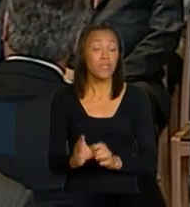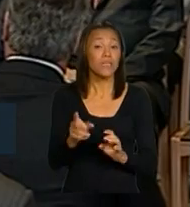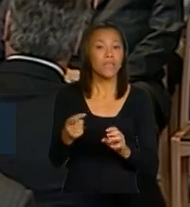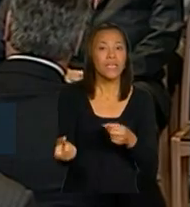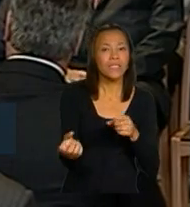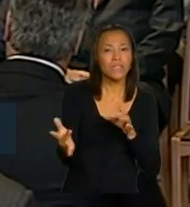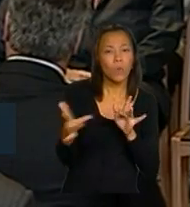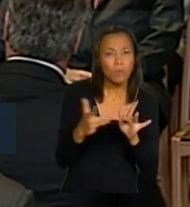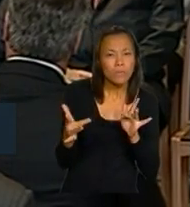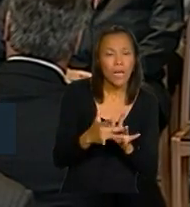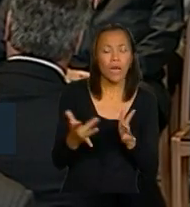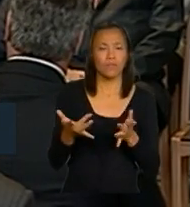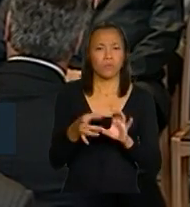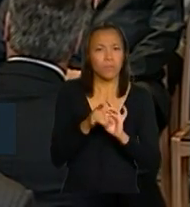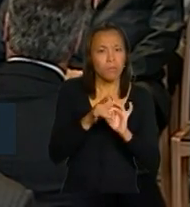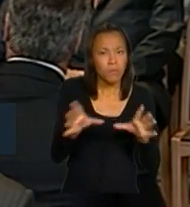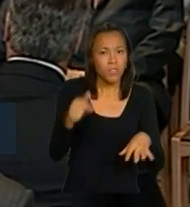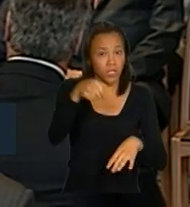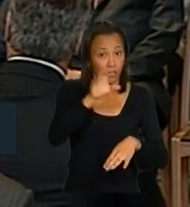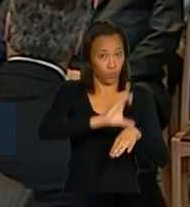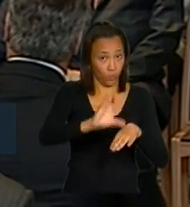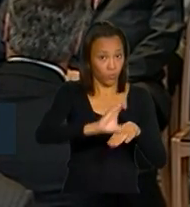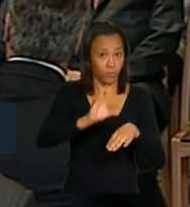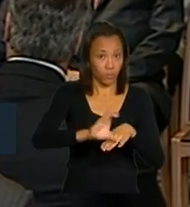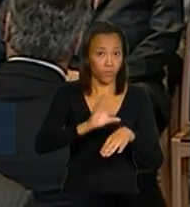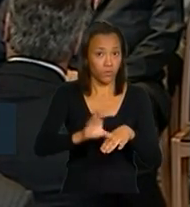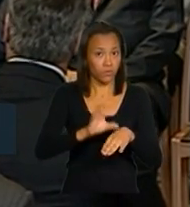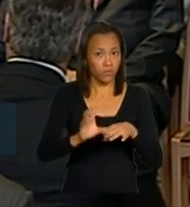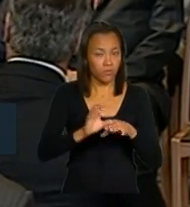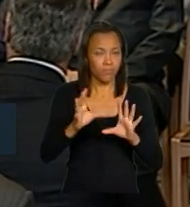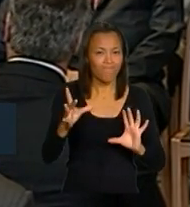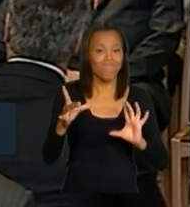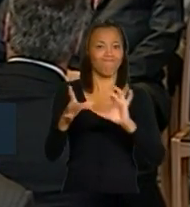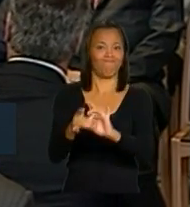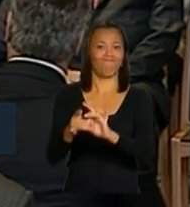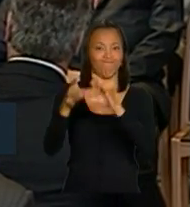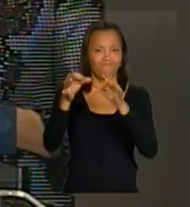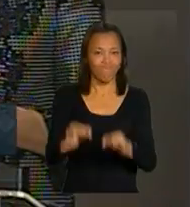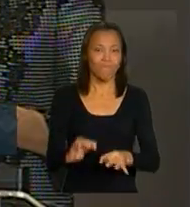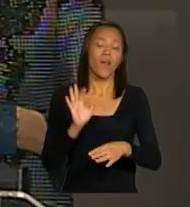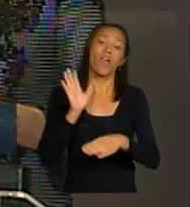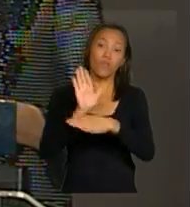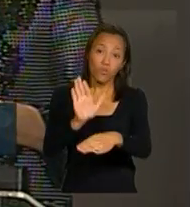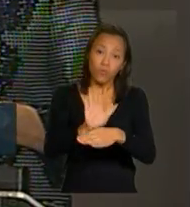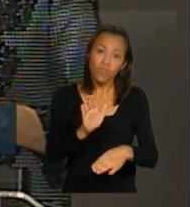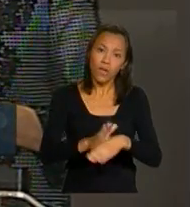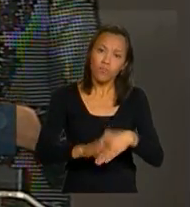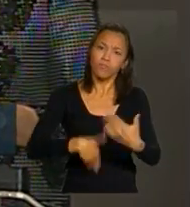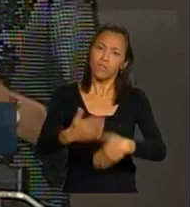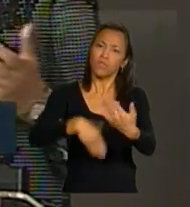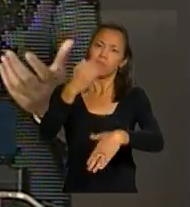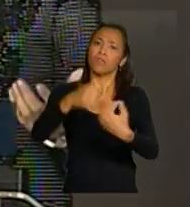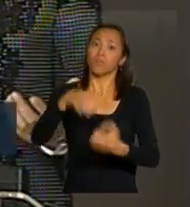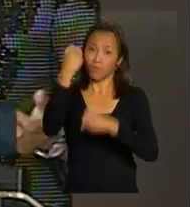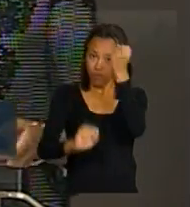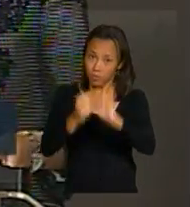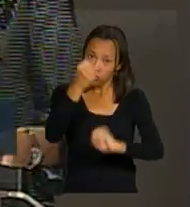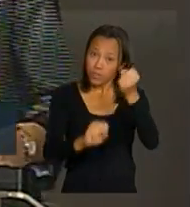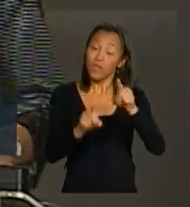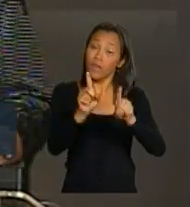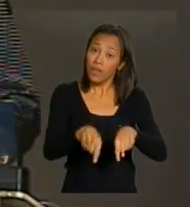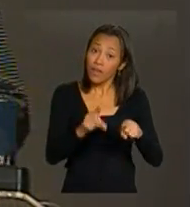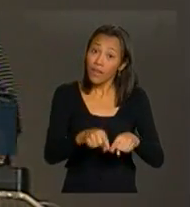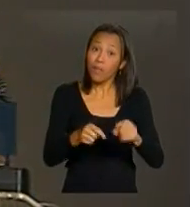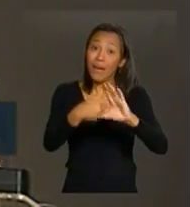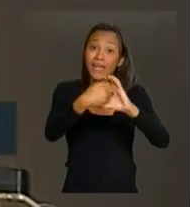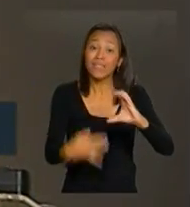permite que esses cursos tenham a ver com as necessidades da nossa indústria é que é a característica que